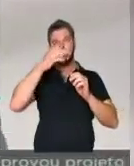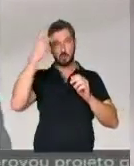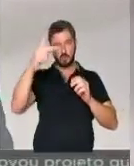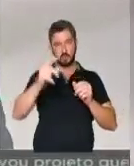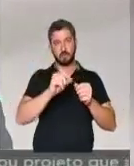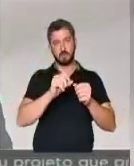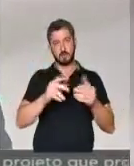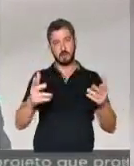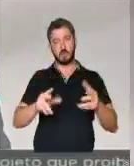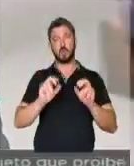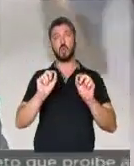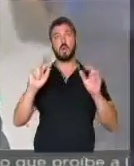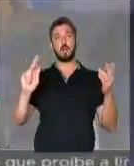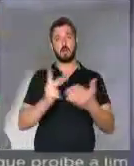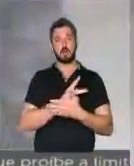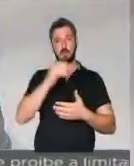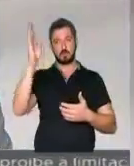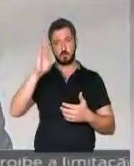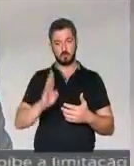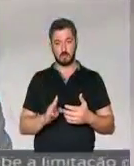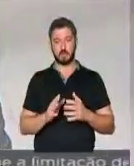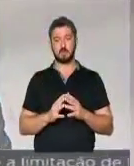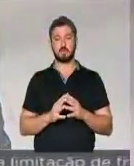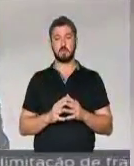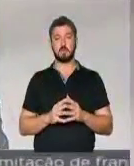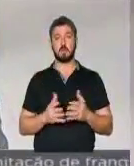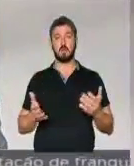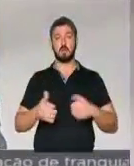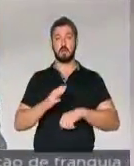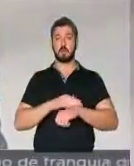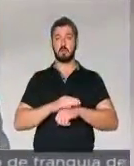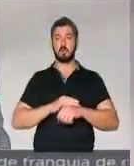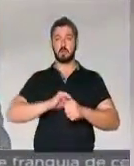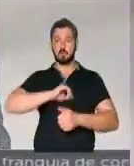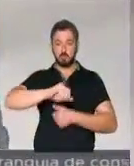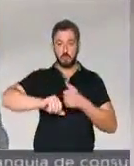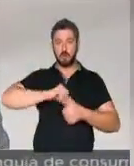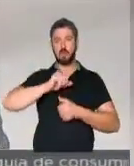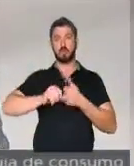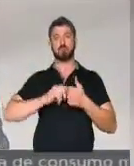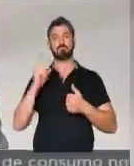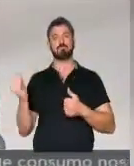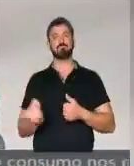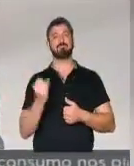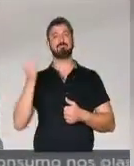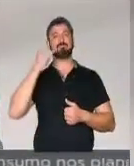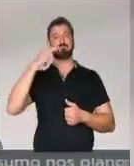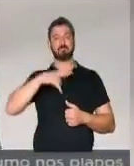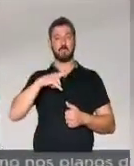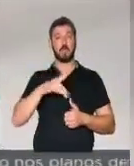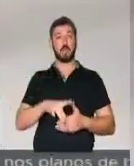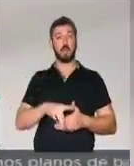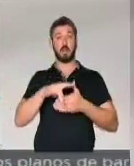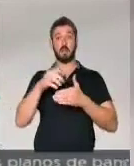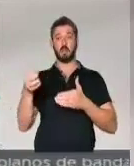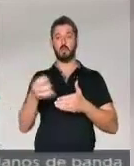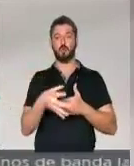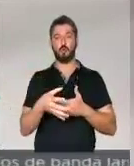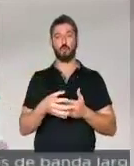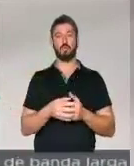atos que estão ocorrendo no país e sobre esse momento de renovação que é tão importante, novas